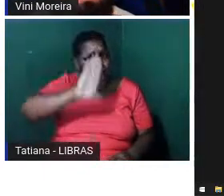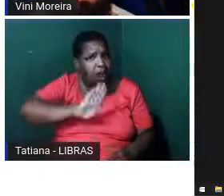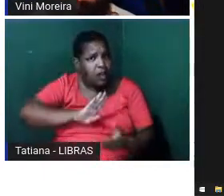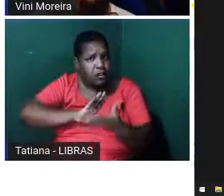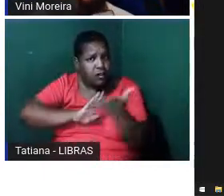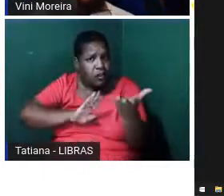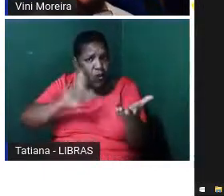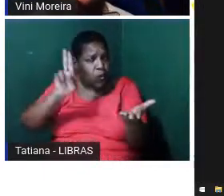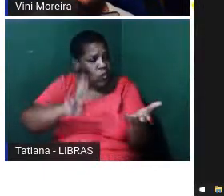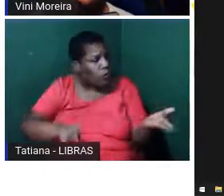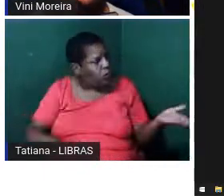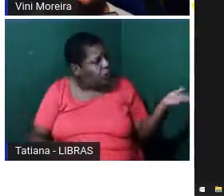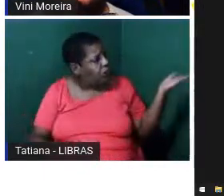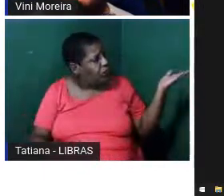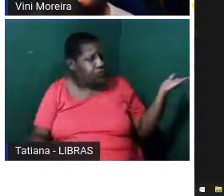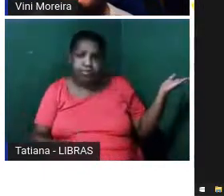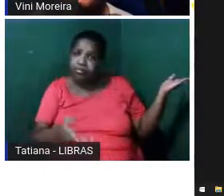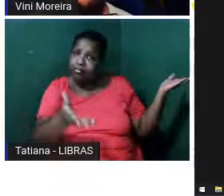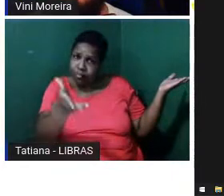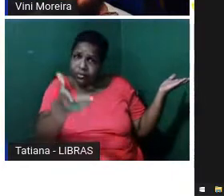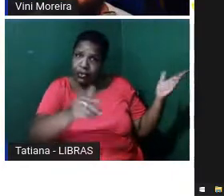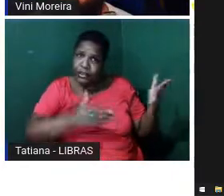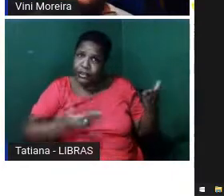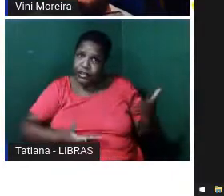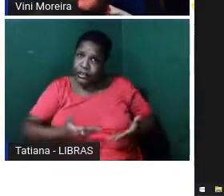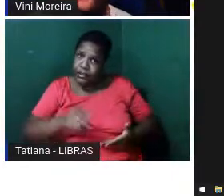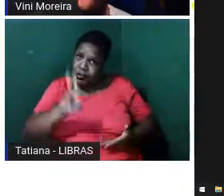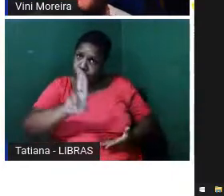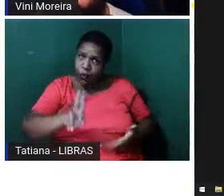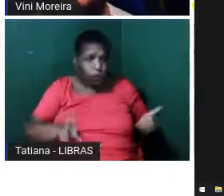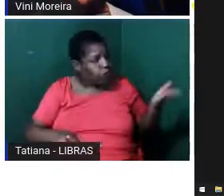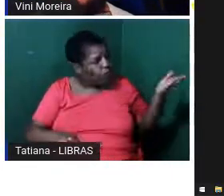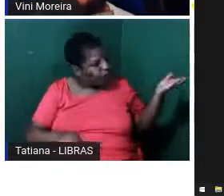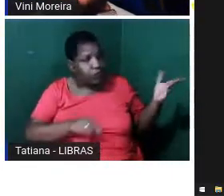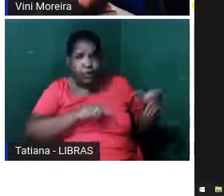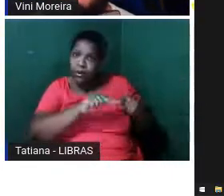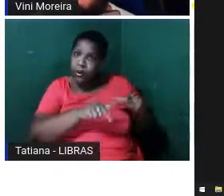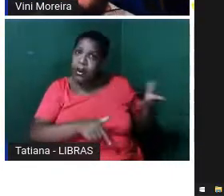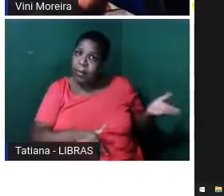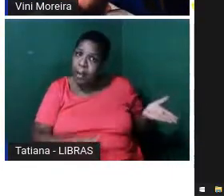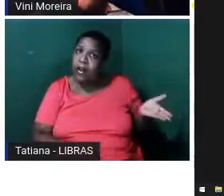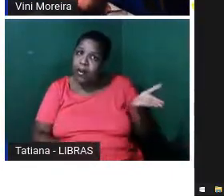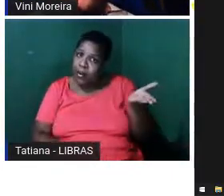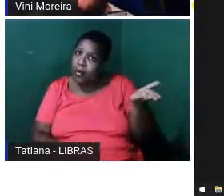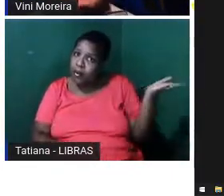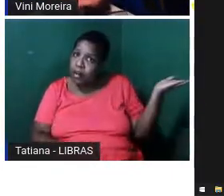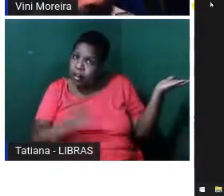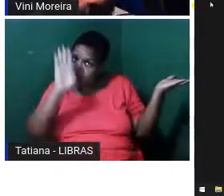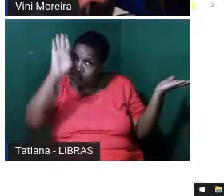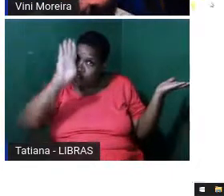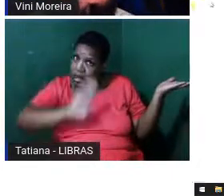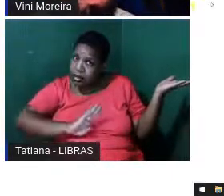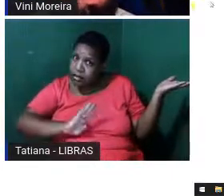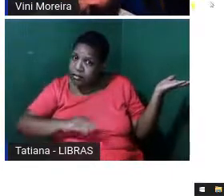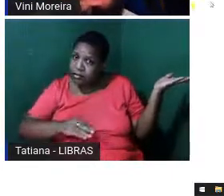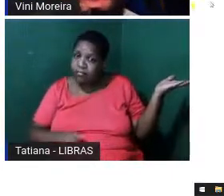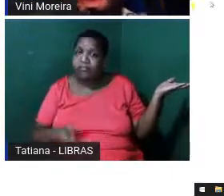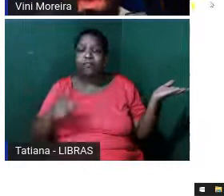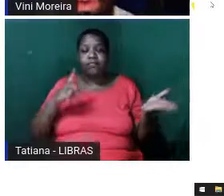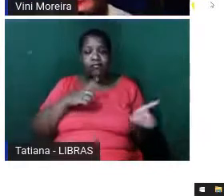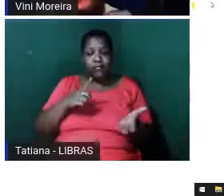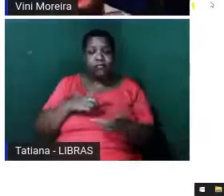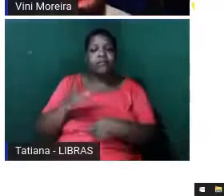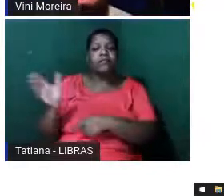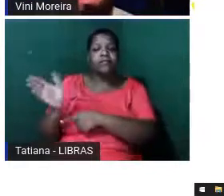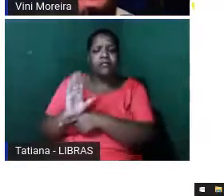e você vai usar no seu serviço falando seu trabalho o item vídeos